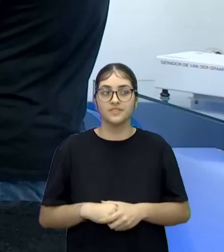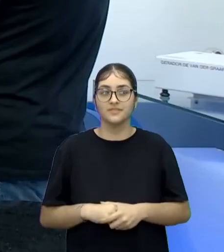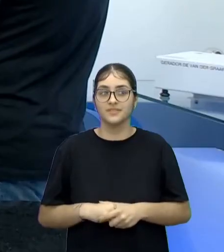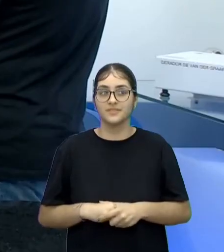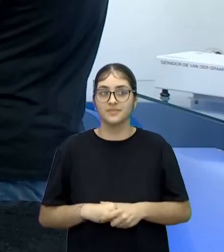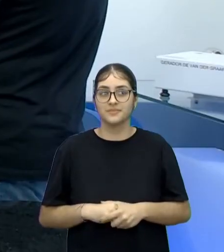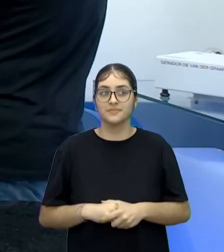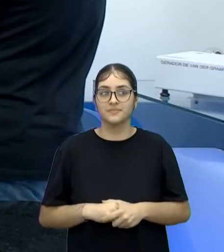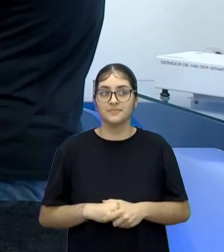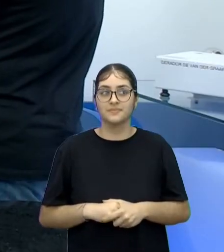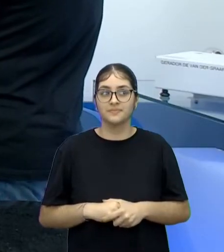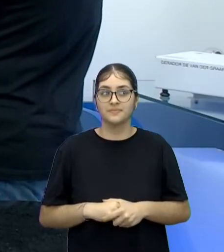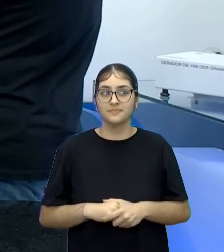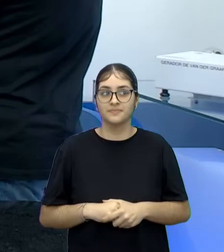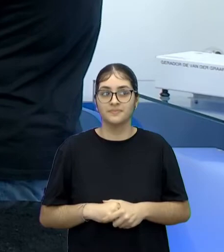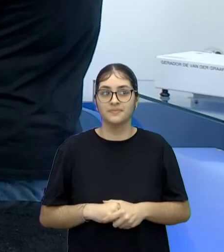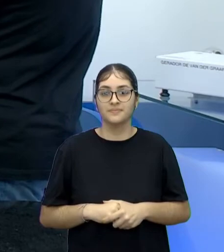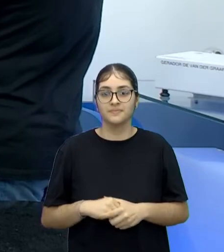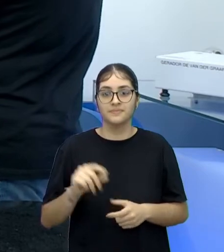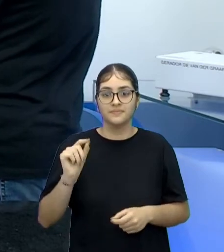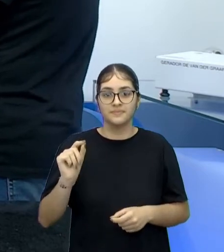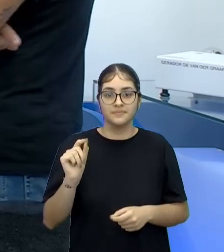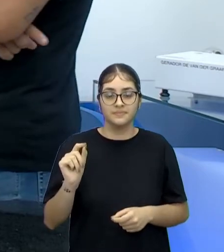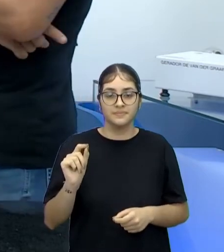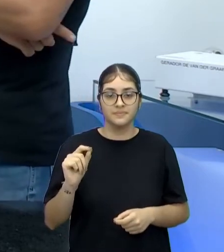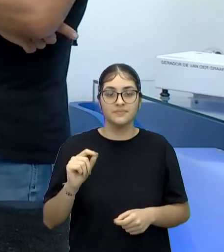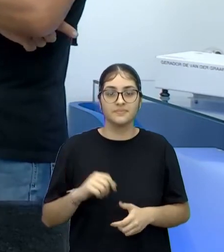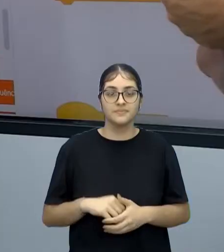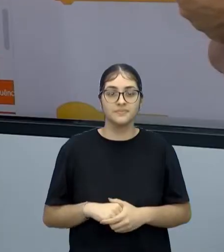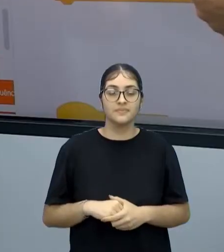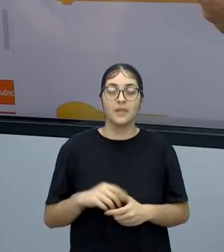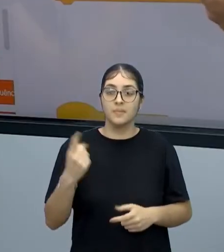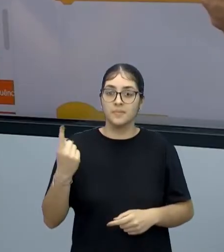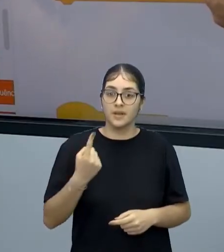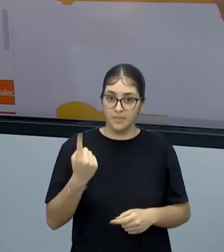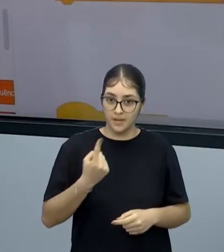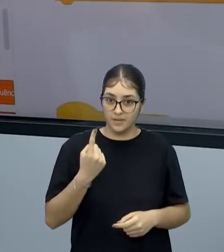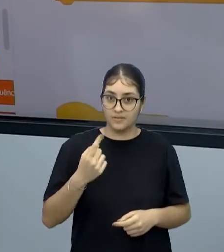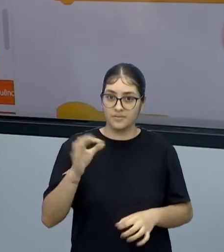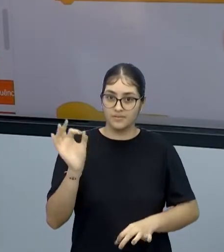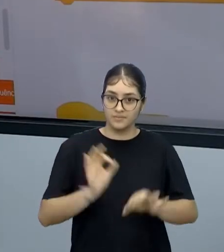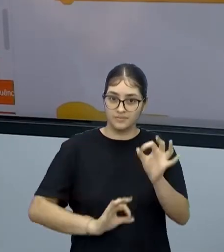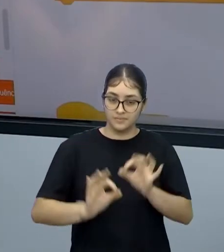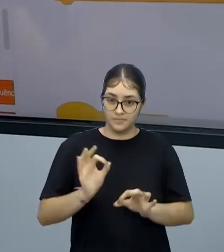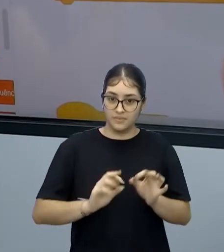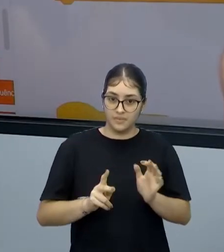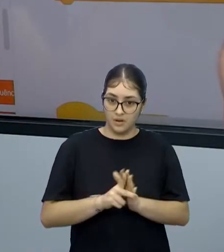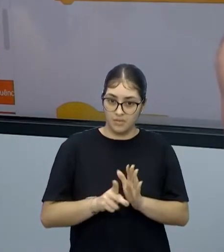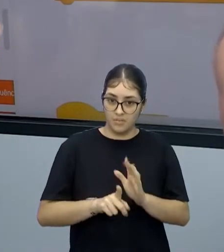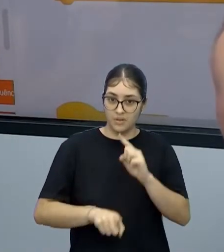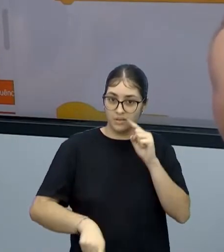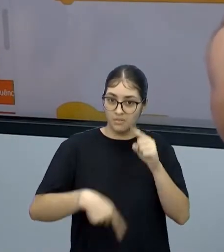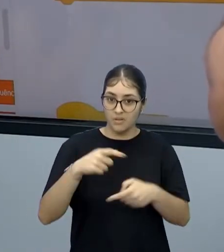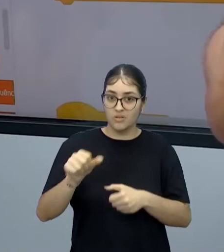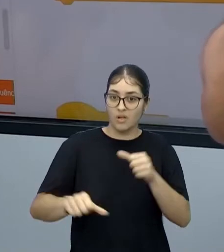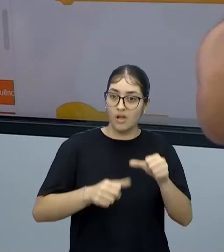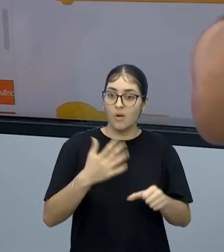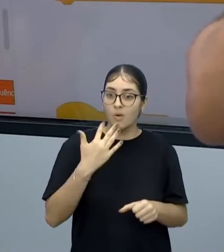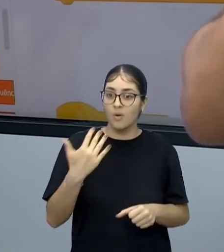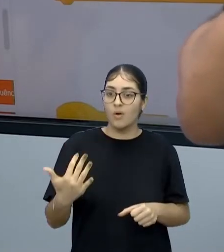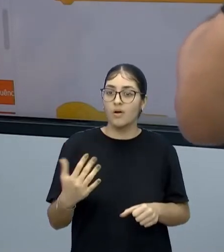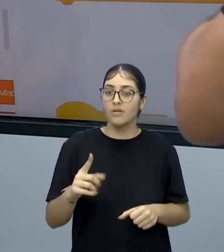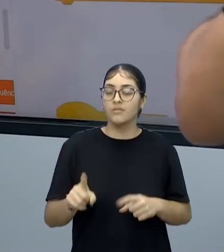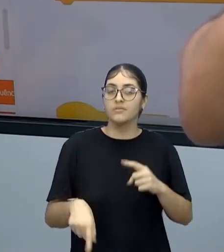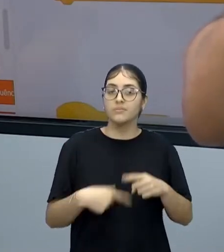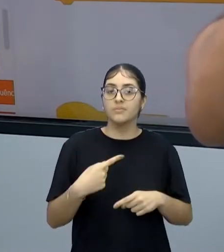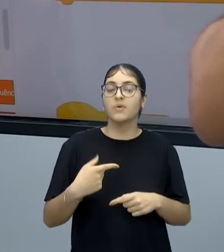separadamente em cima de cada bolinha aqui, ó. Legal. Porque primeiro ele faz esse programa geral, trocando as cores para você. E aí vem a sua